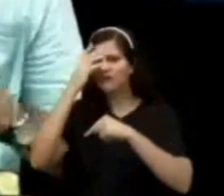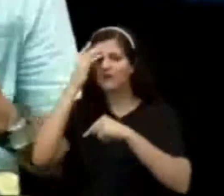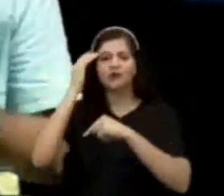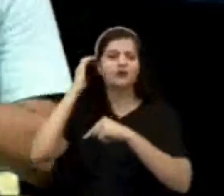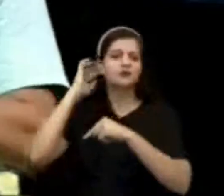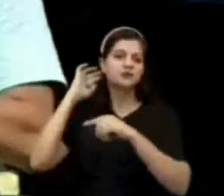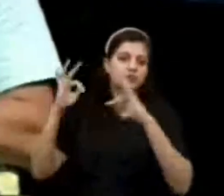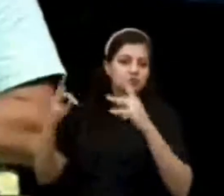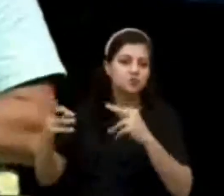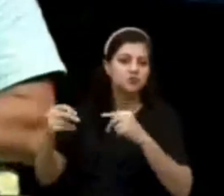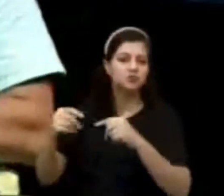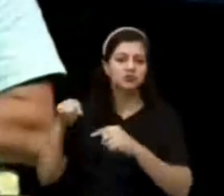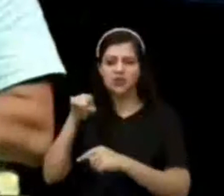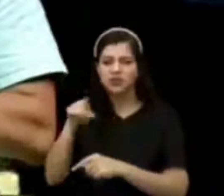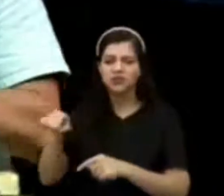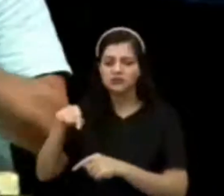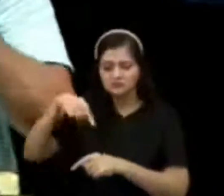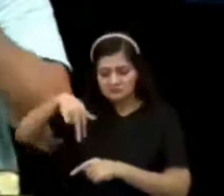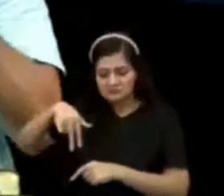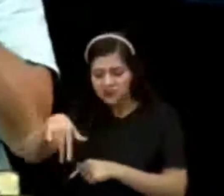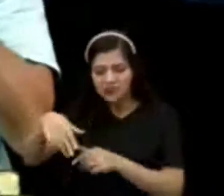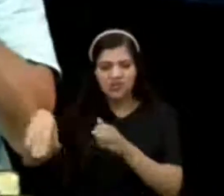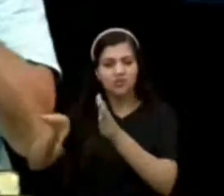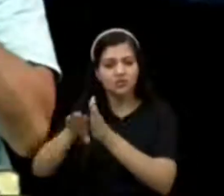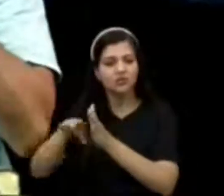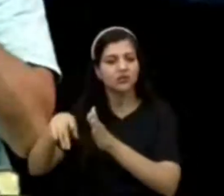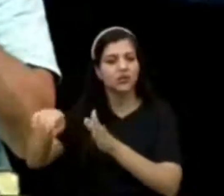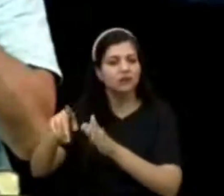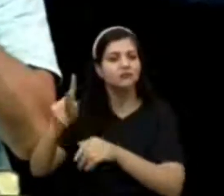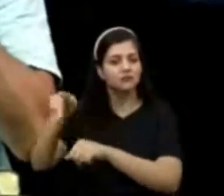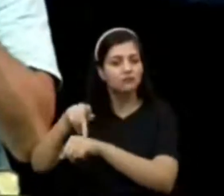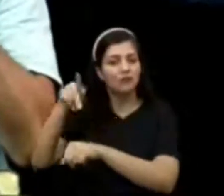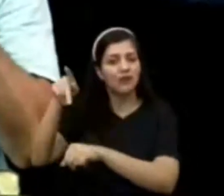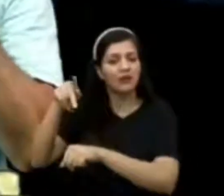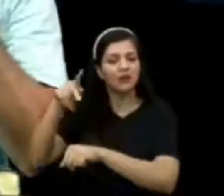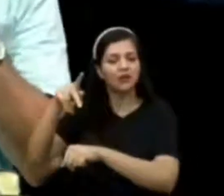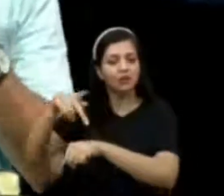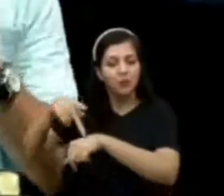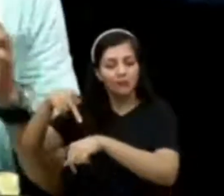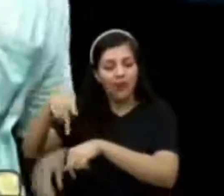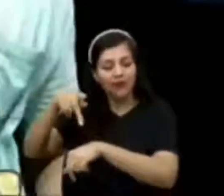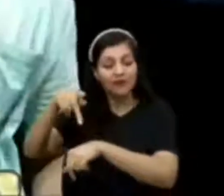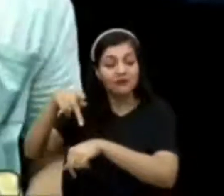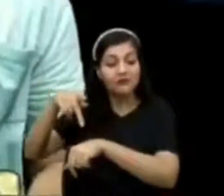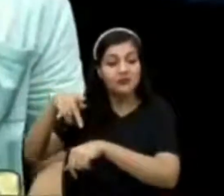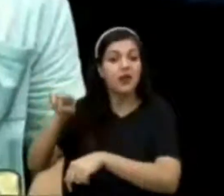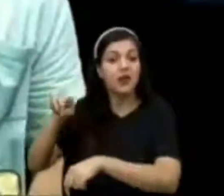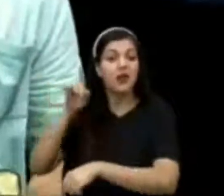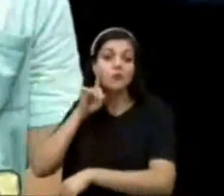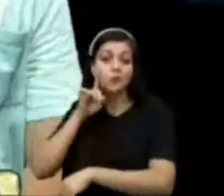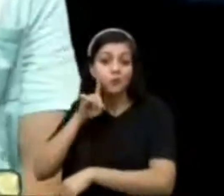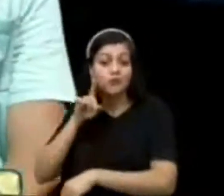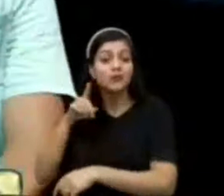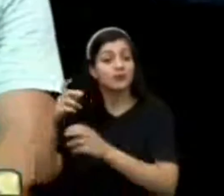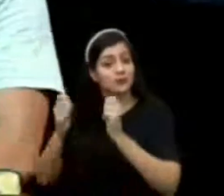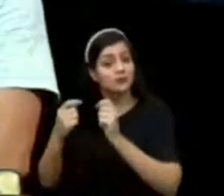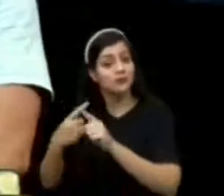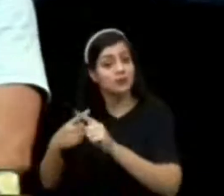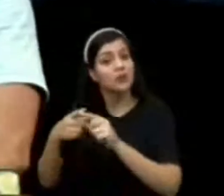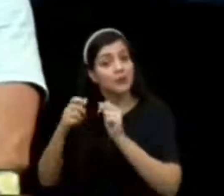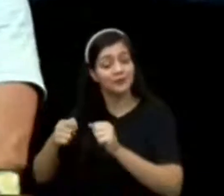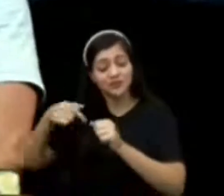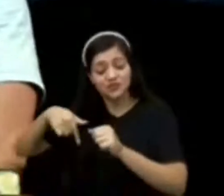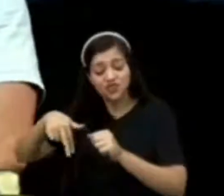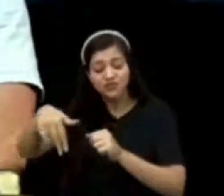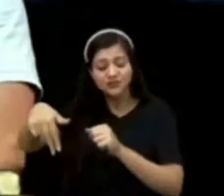entrei e ela também, claro, né? Ah, porque nós podíamos entrar naquele país. Assim também quando